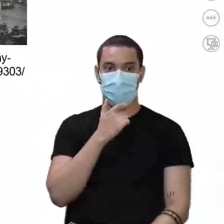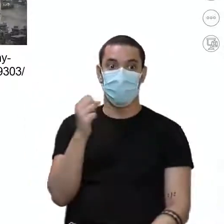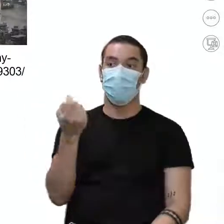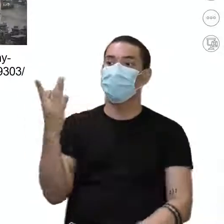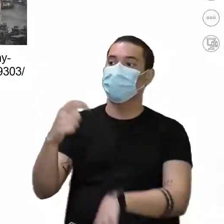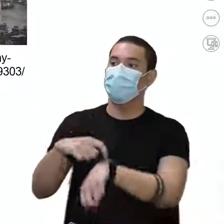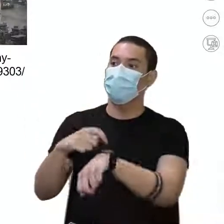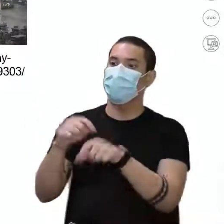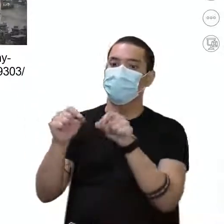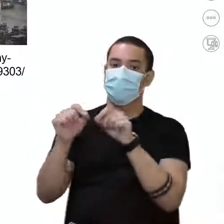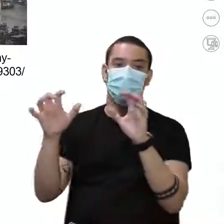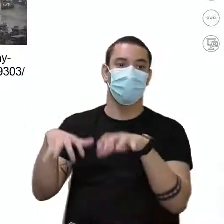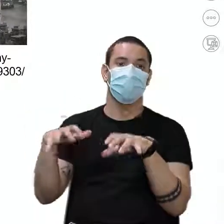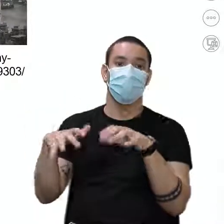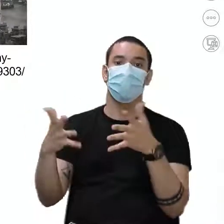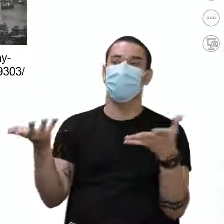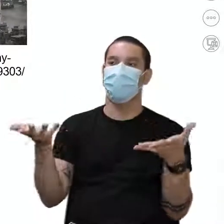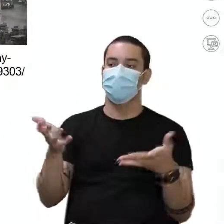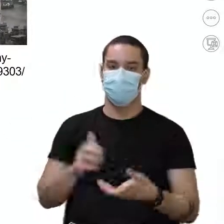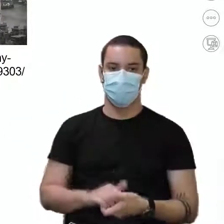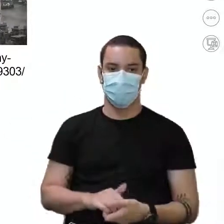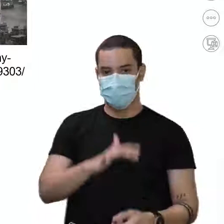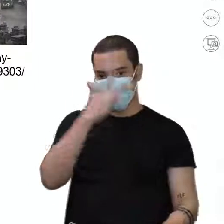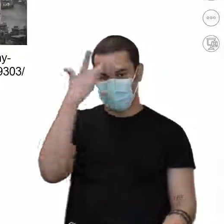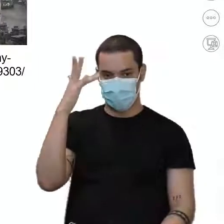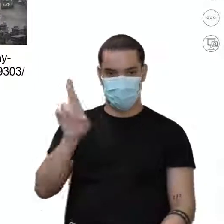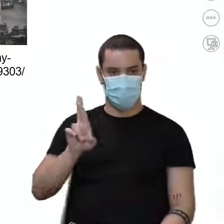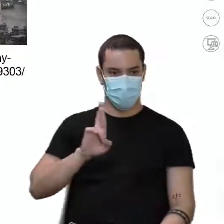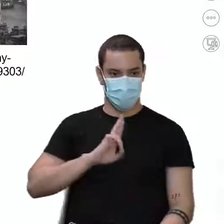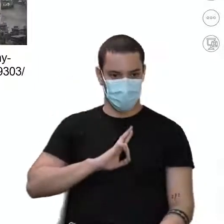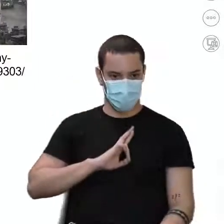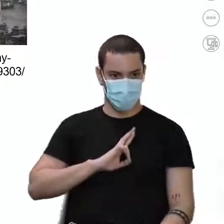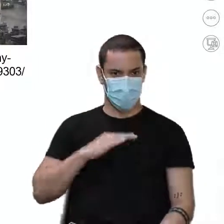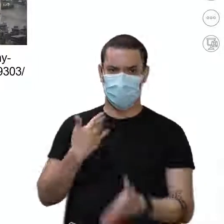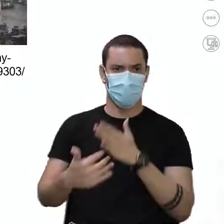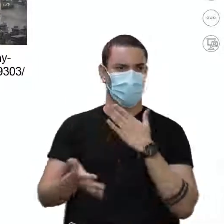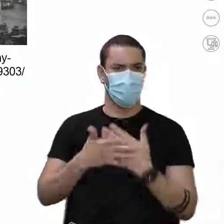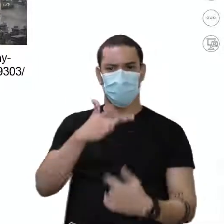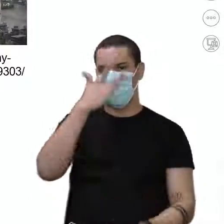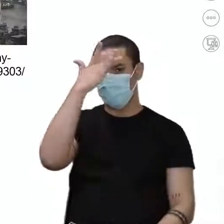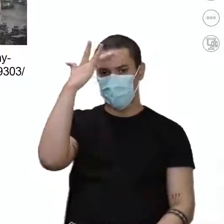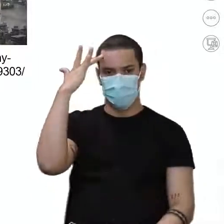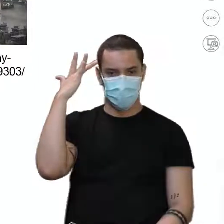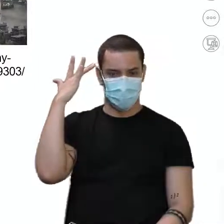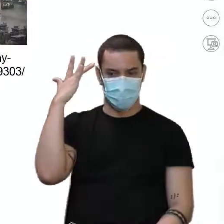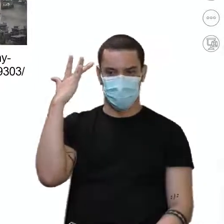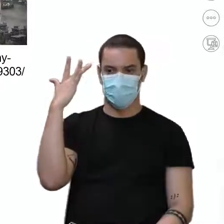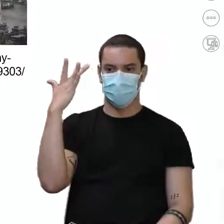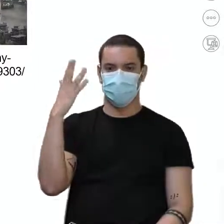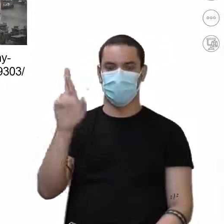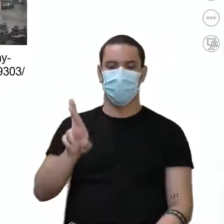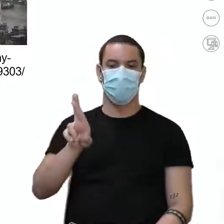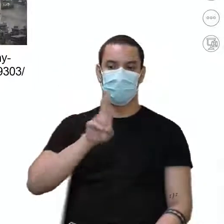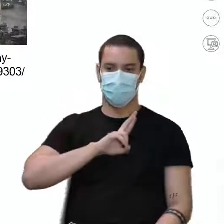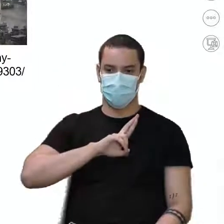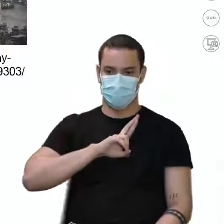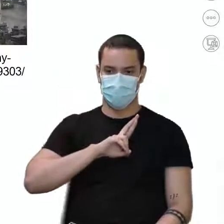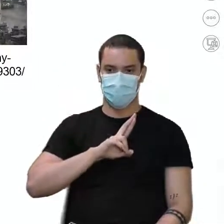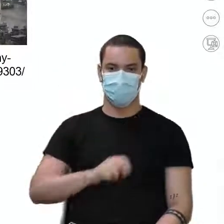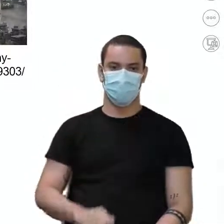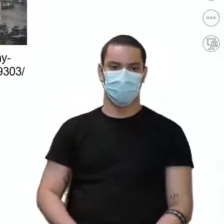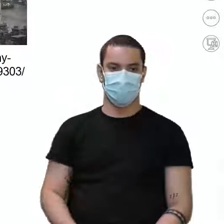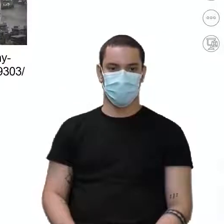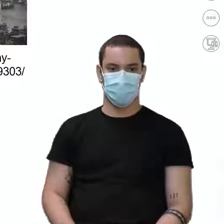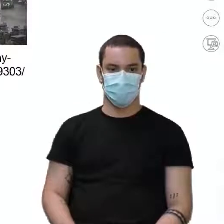tempo faz que está chovendo? E aí a pessoa responde, uma pessoa aleatória aí, a random person replies,